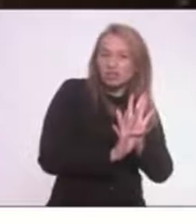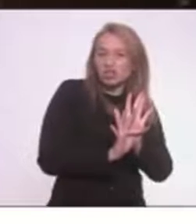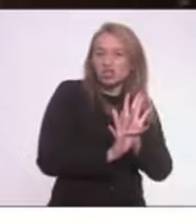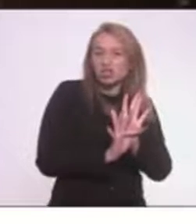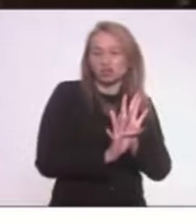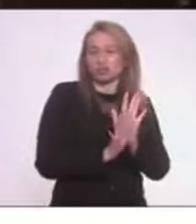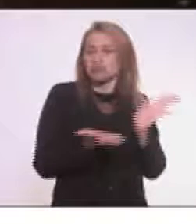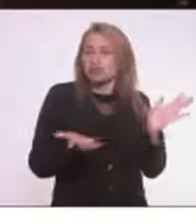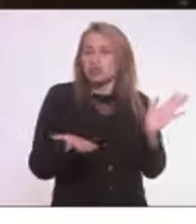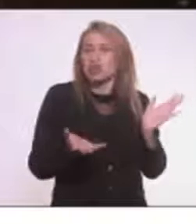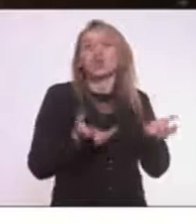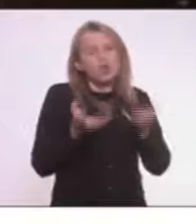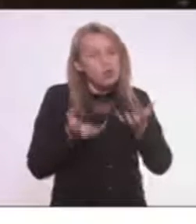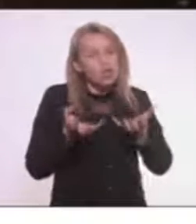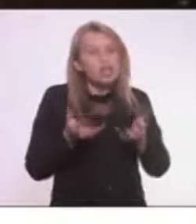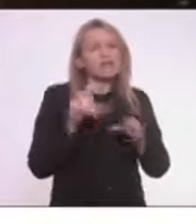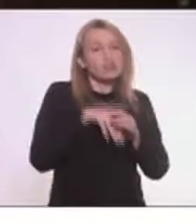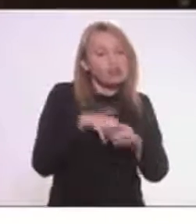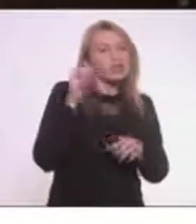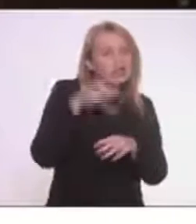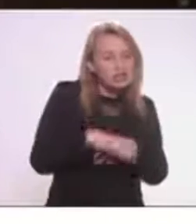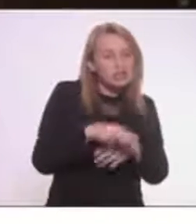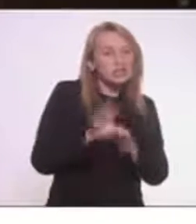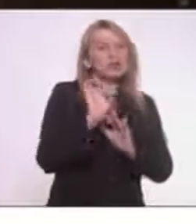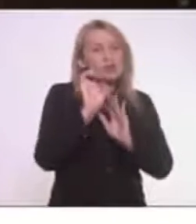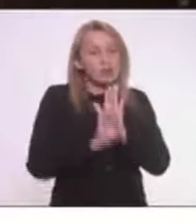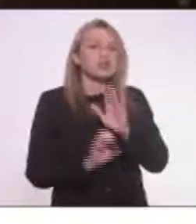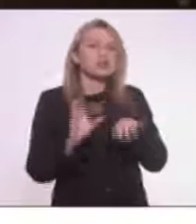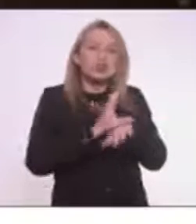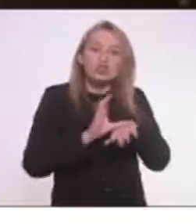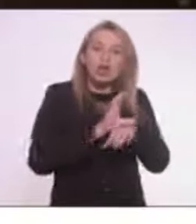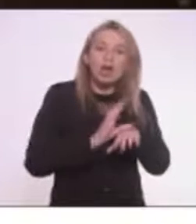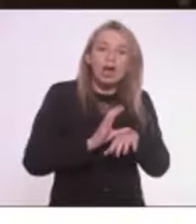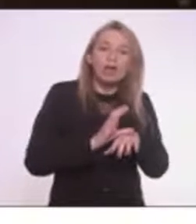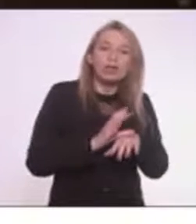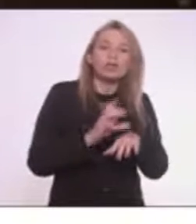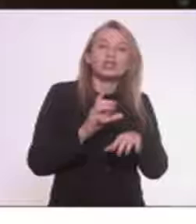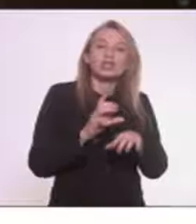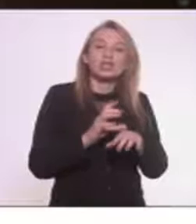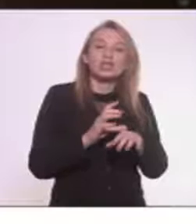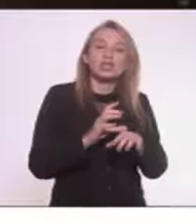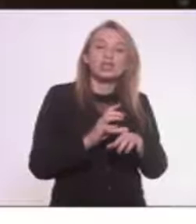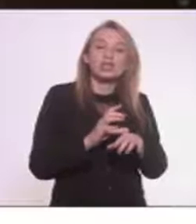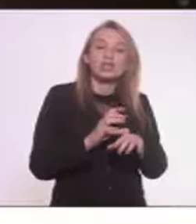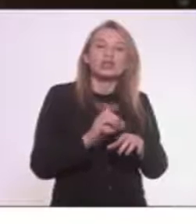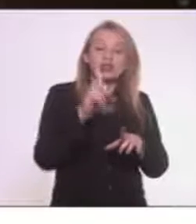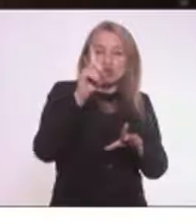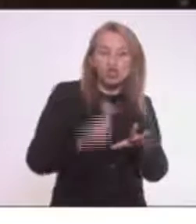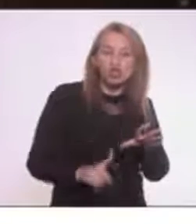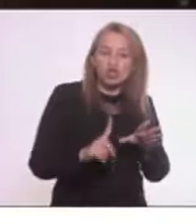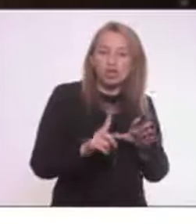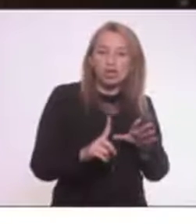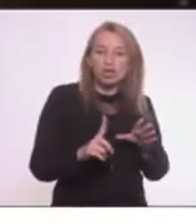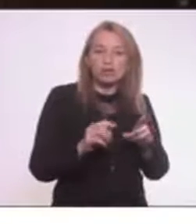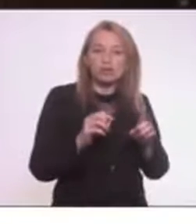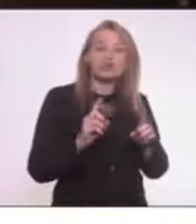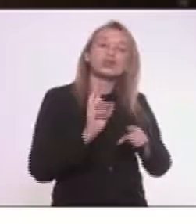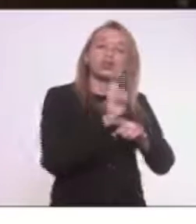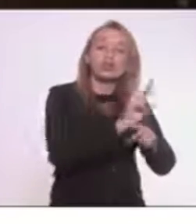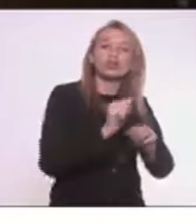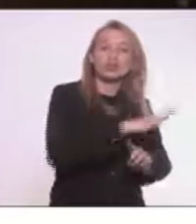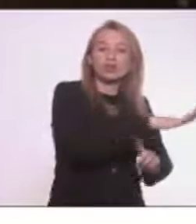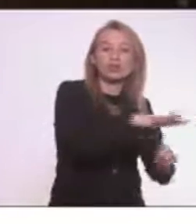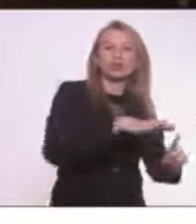consensual. Eu queria votar favorável de uma emenda constitucional que aumentasse os direitos dos agentes socioeducativos,